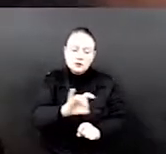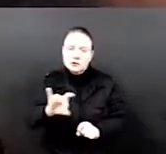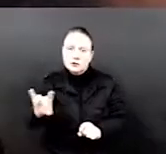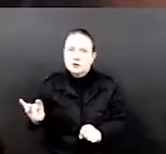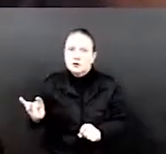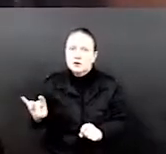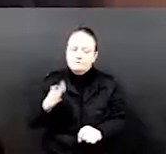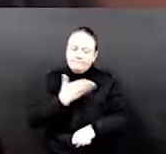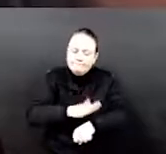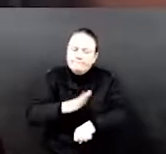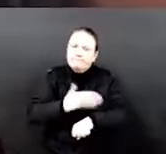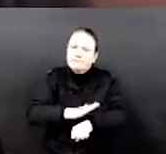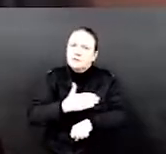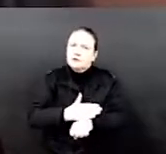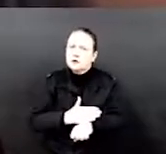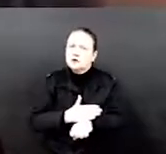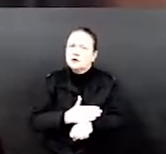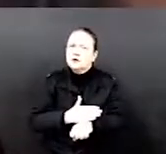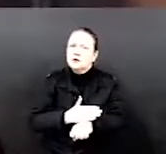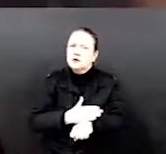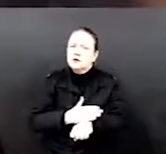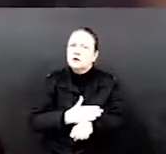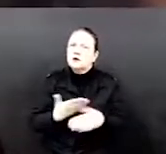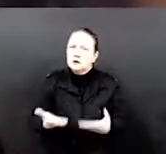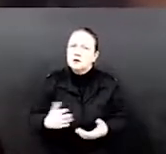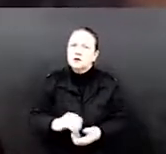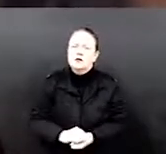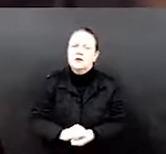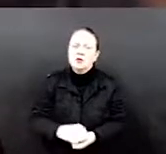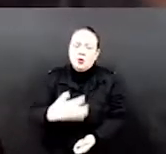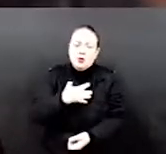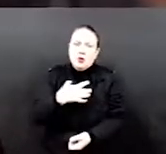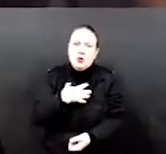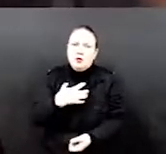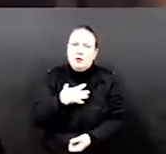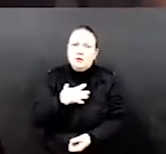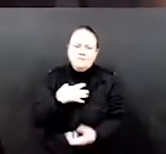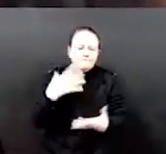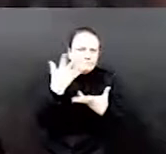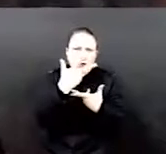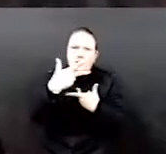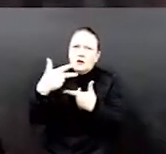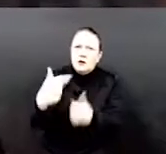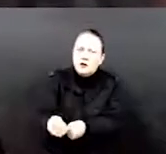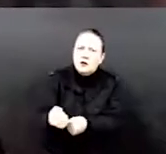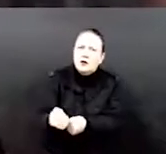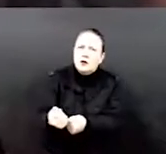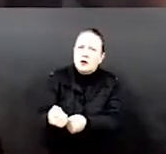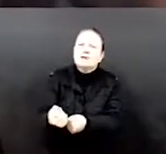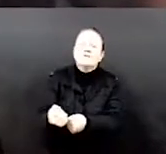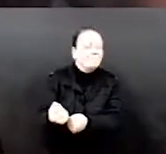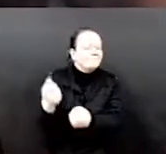os prepara para serem, né, defenderem. Esse modo de ser que é tão bonito e nos preserva tantas